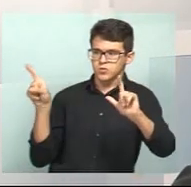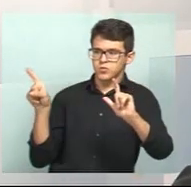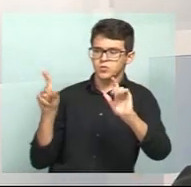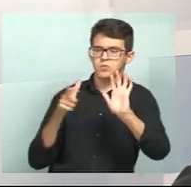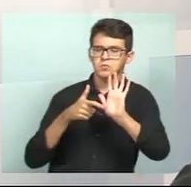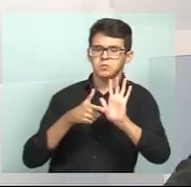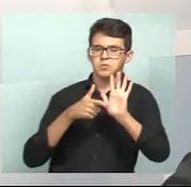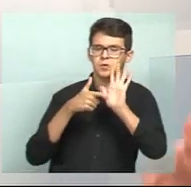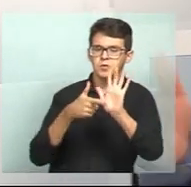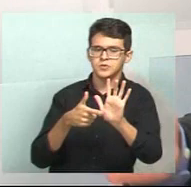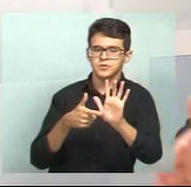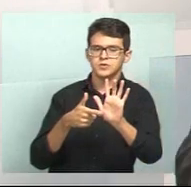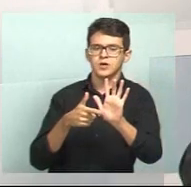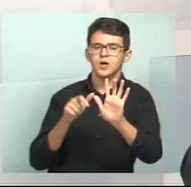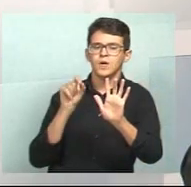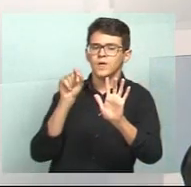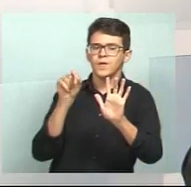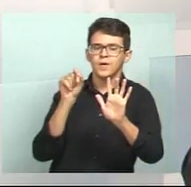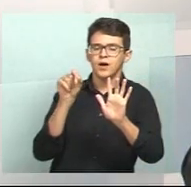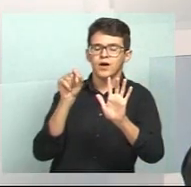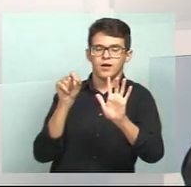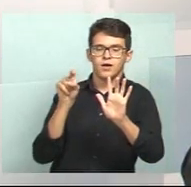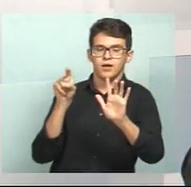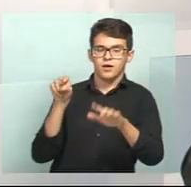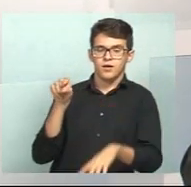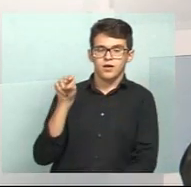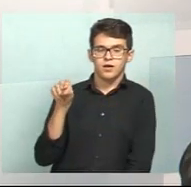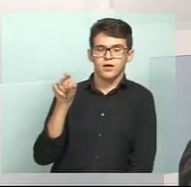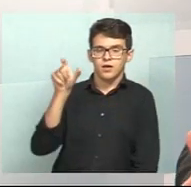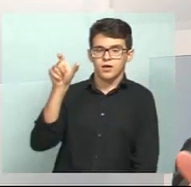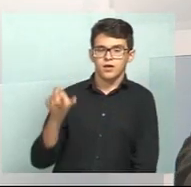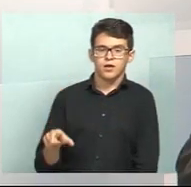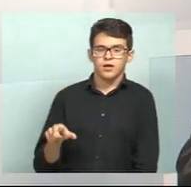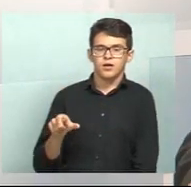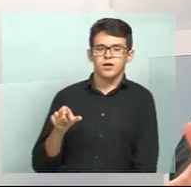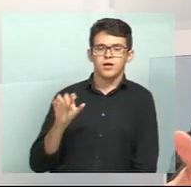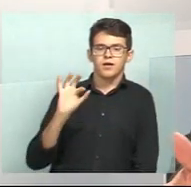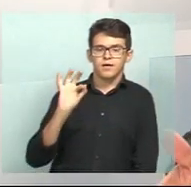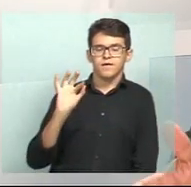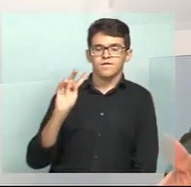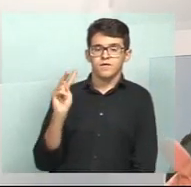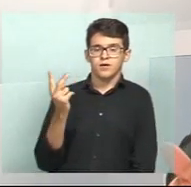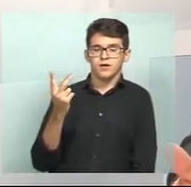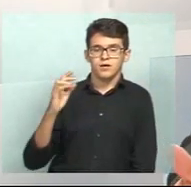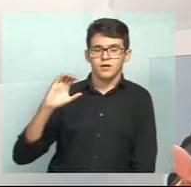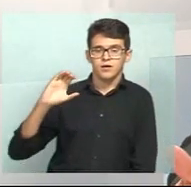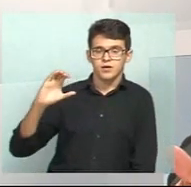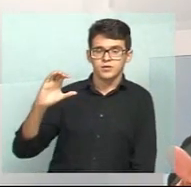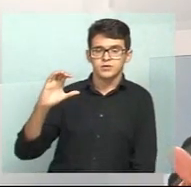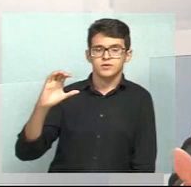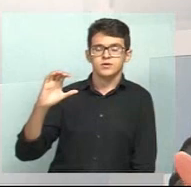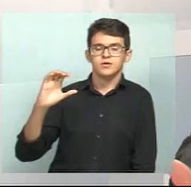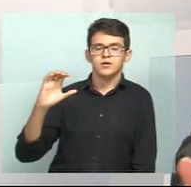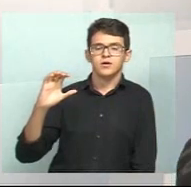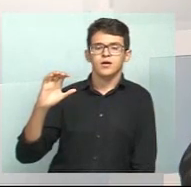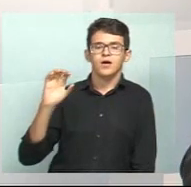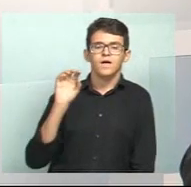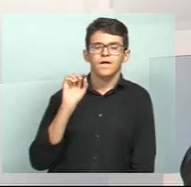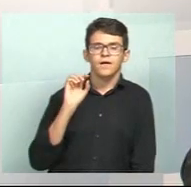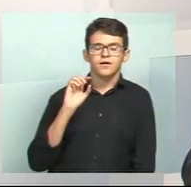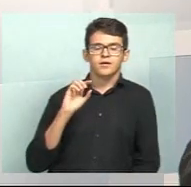Cidade, foi que o ex-presidente FHC, o Fernando Henrique Cardoso, no lugar de tecer elogios